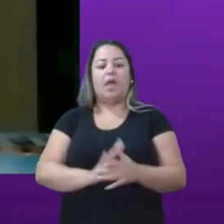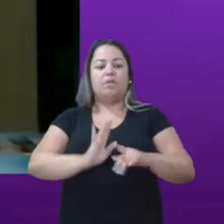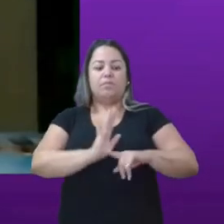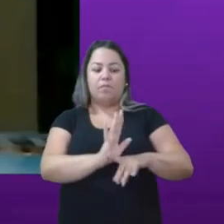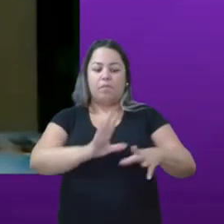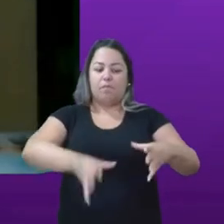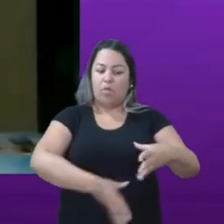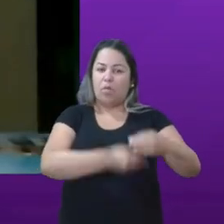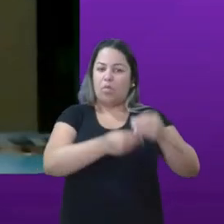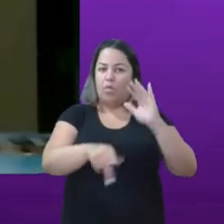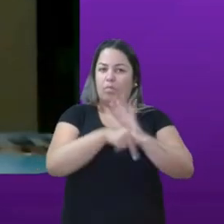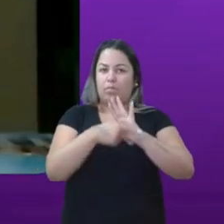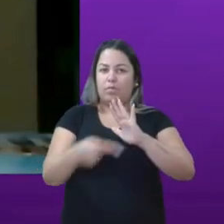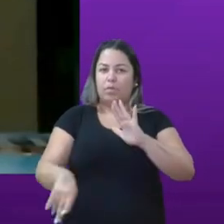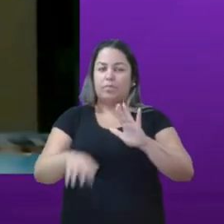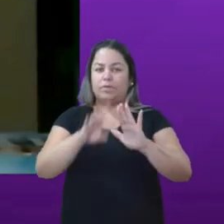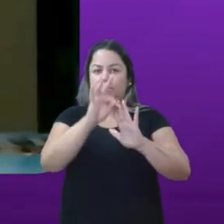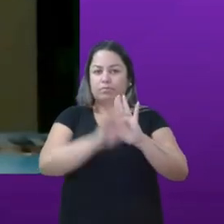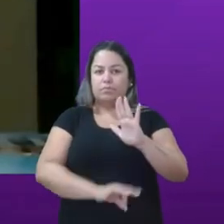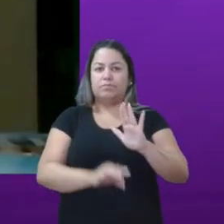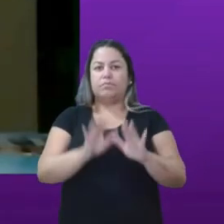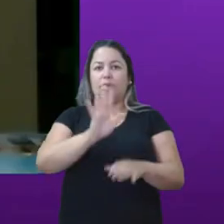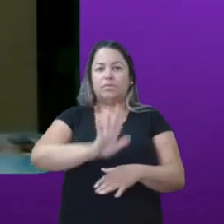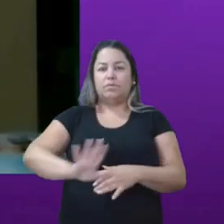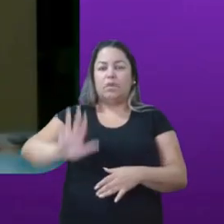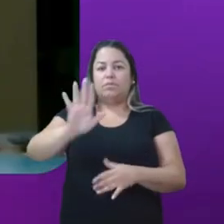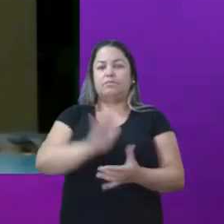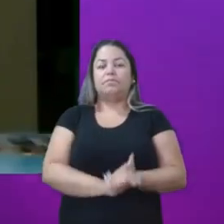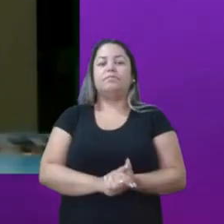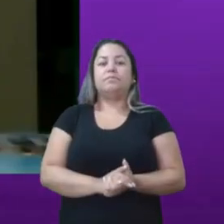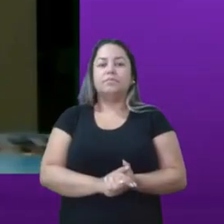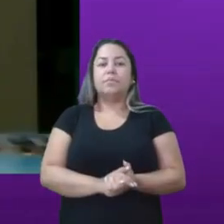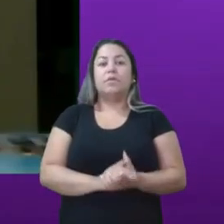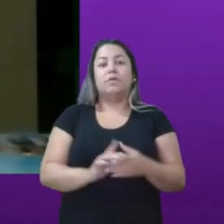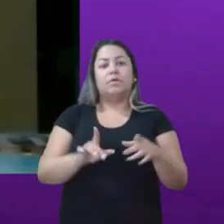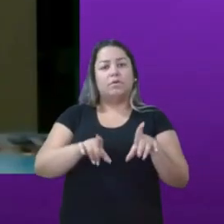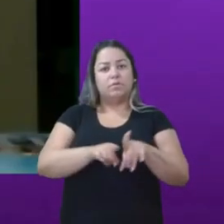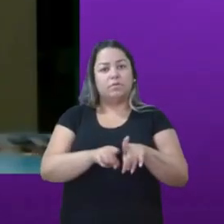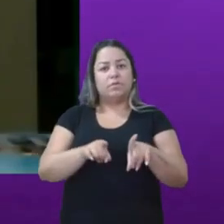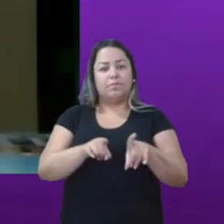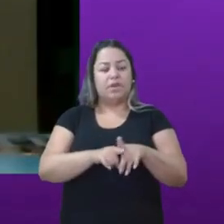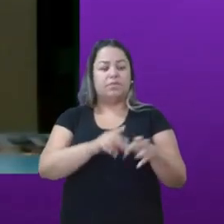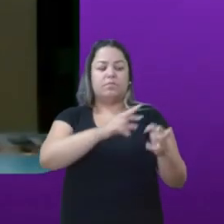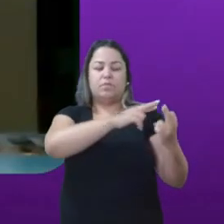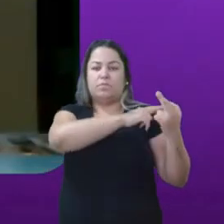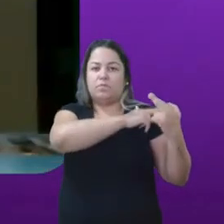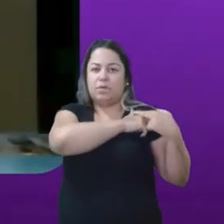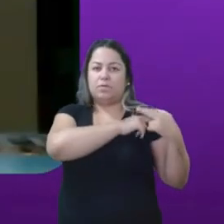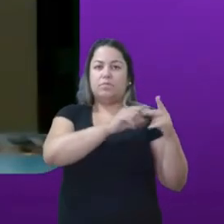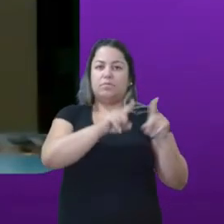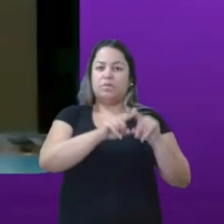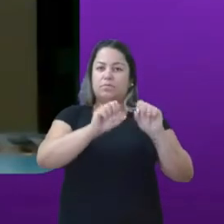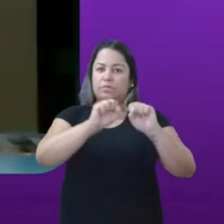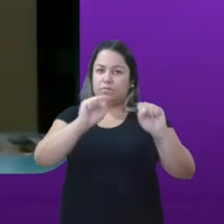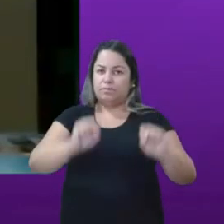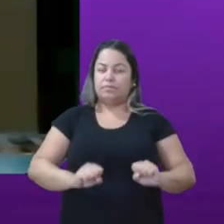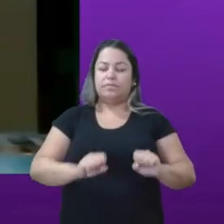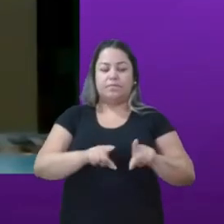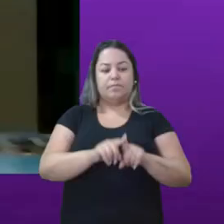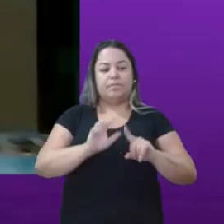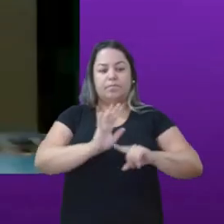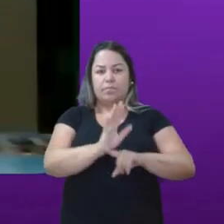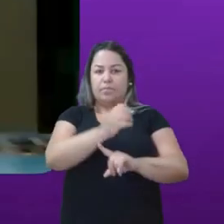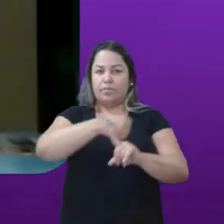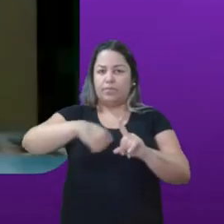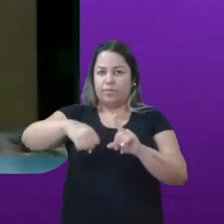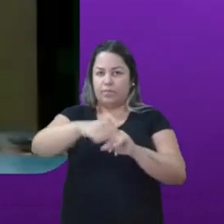contribuir no próprio texto desse Plano Nacional. Isso também, né, é responsabilidade do Sistema Único de Assistência